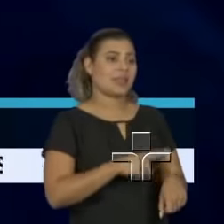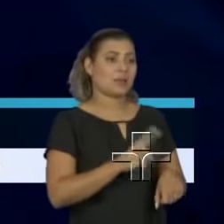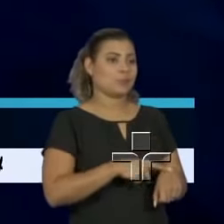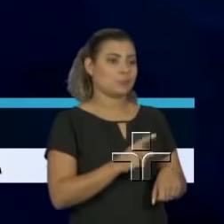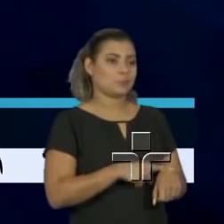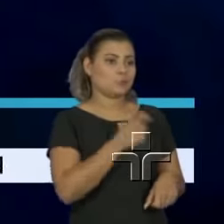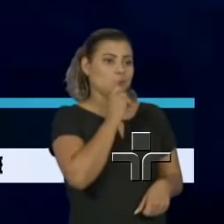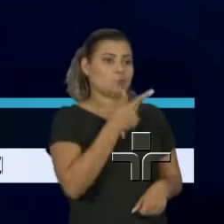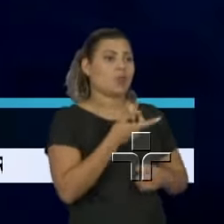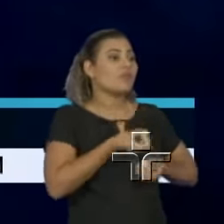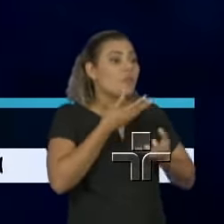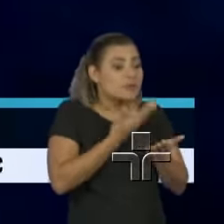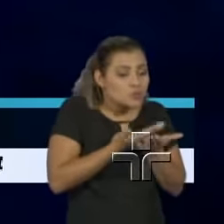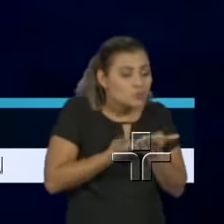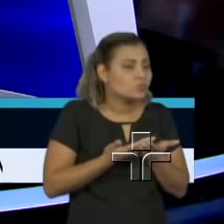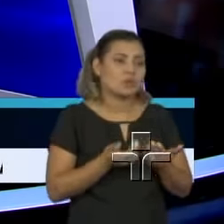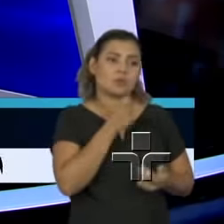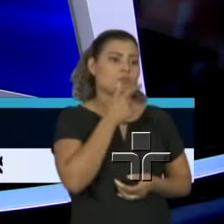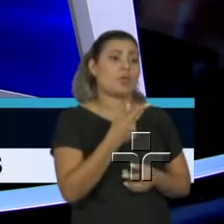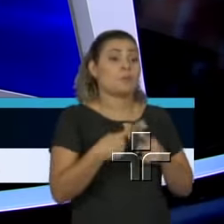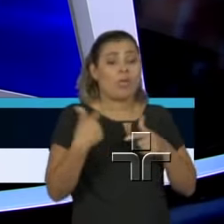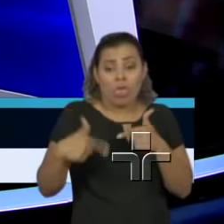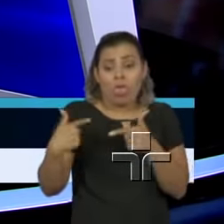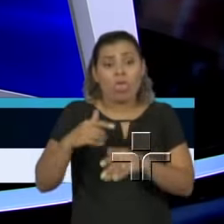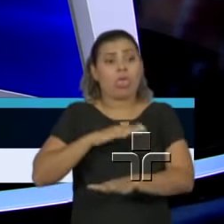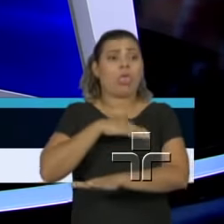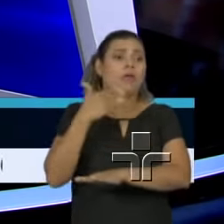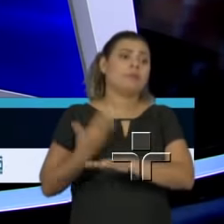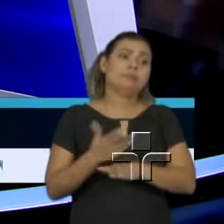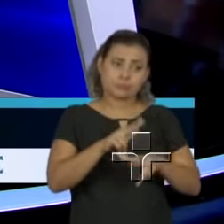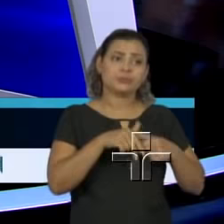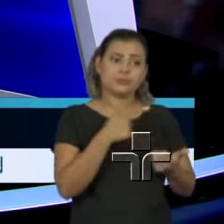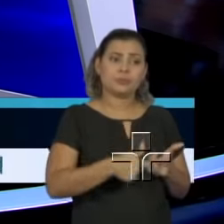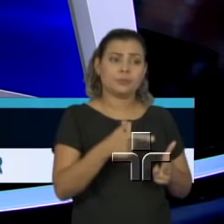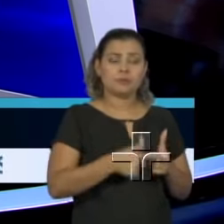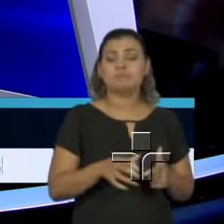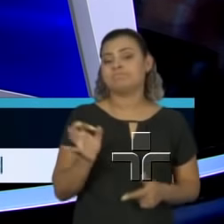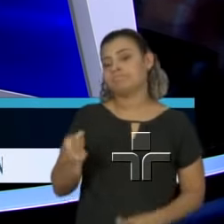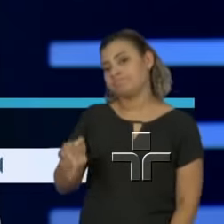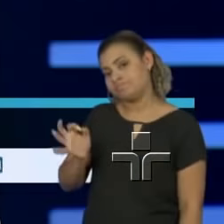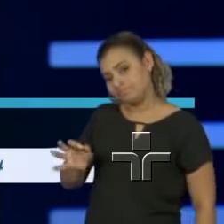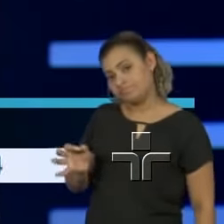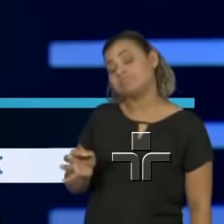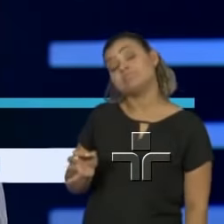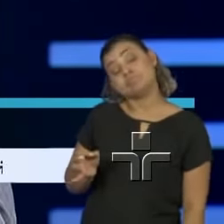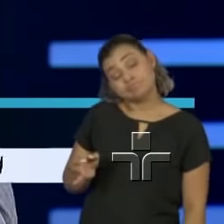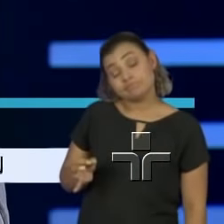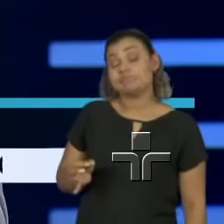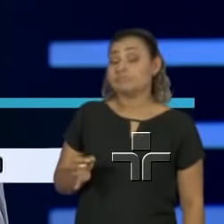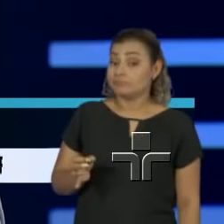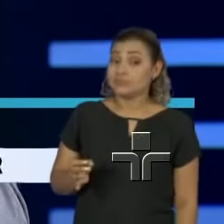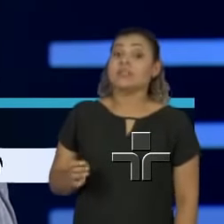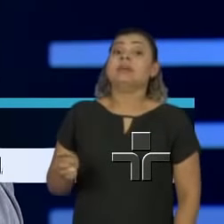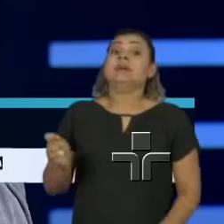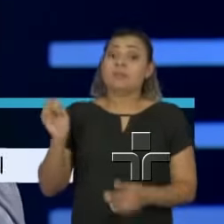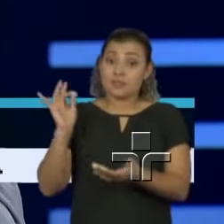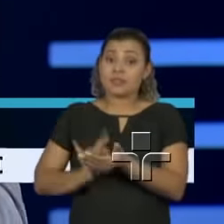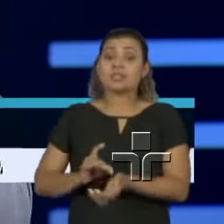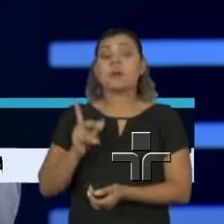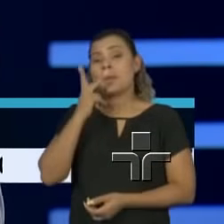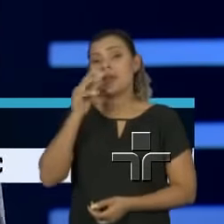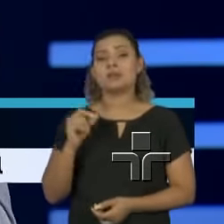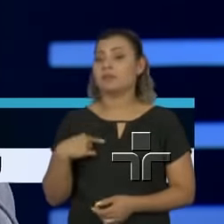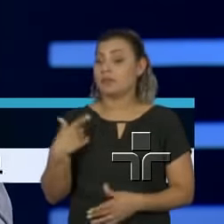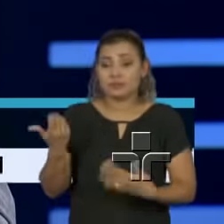se informar, né, para ela buscar conhecimento. A gente tem esse problema, né? Se a gente tivesse que usar um mantra, se viram nos 30, ou